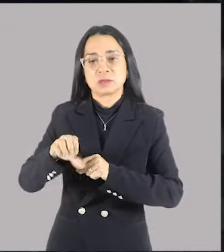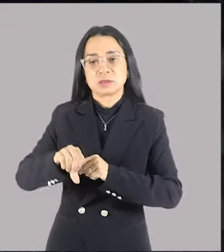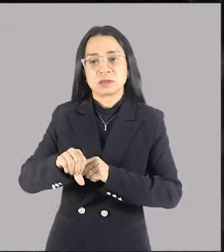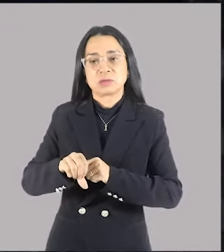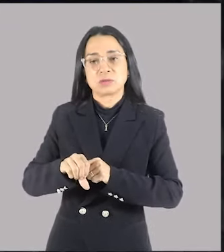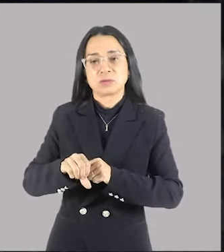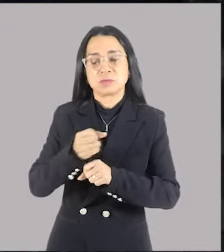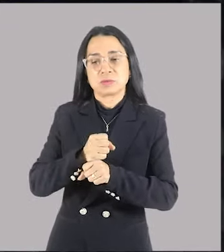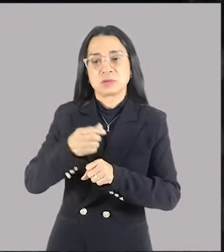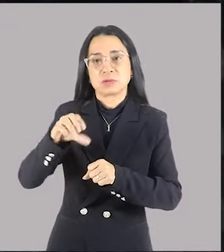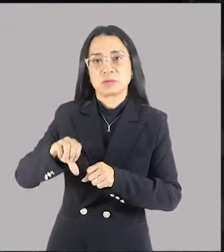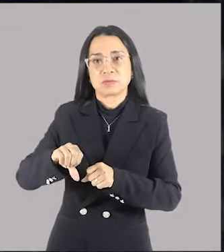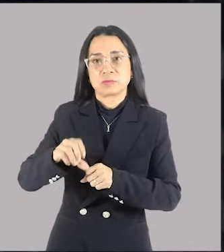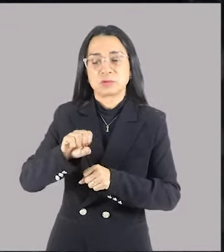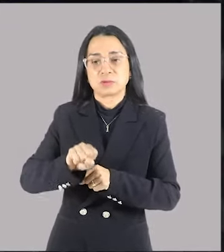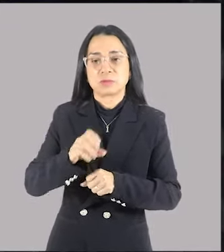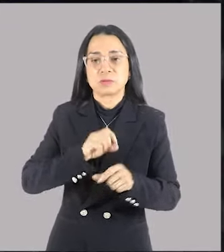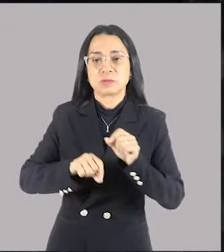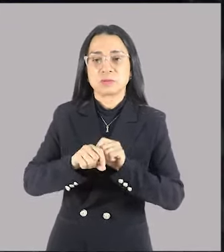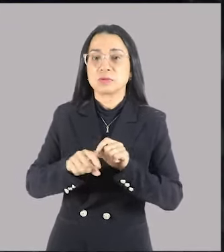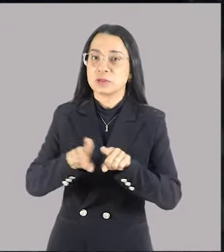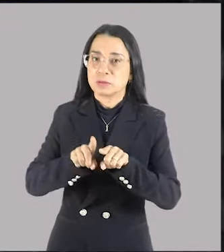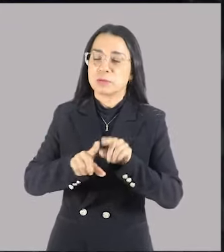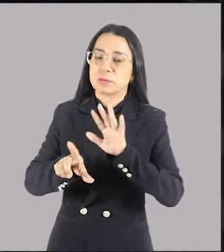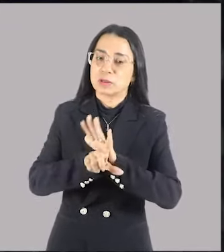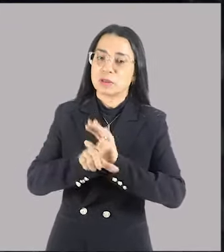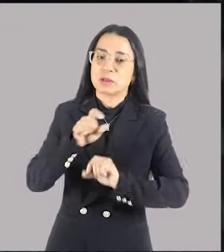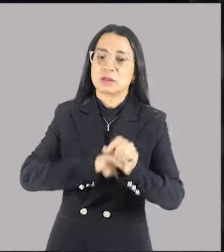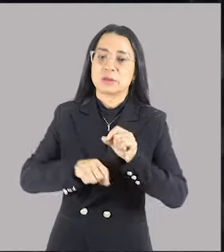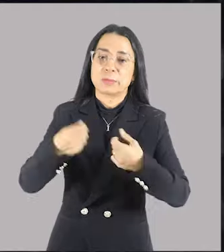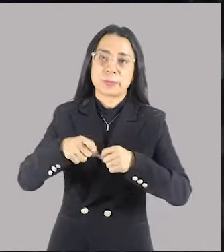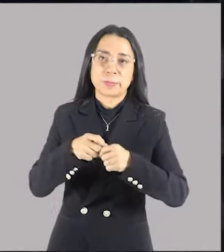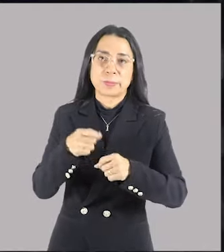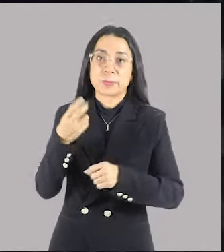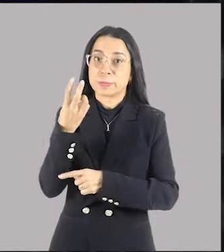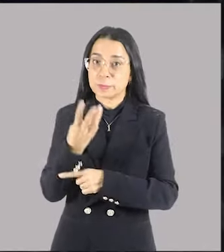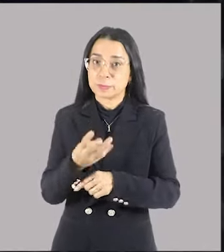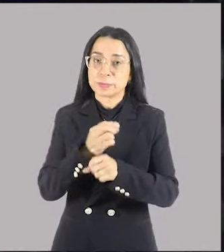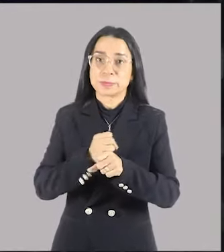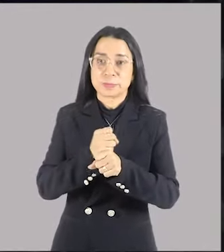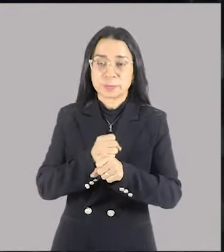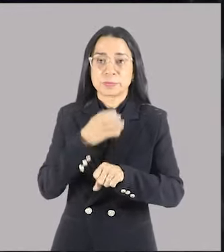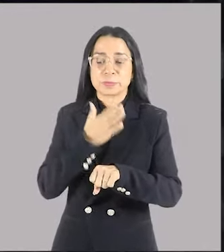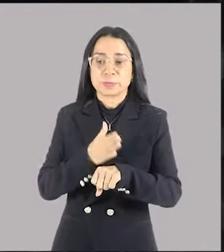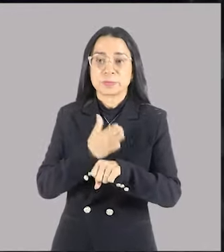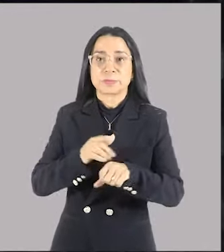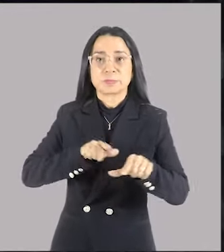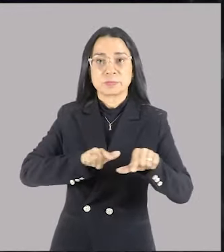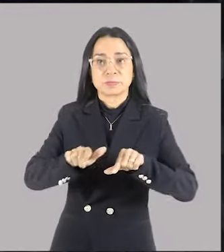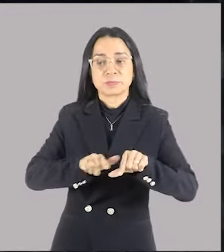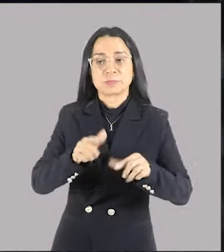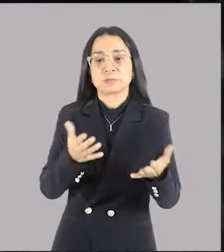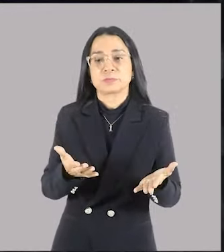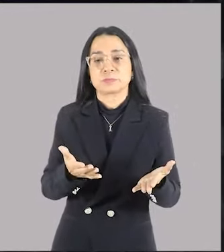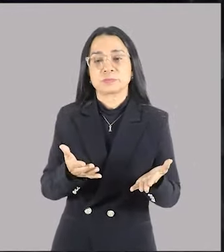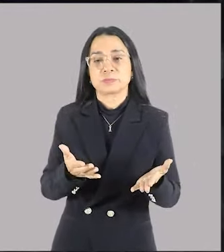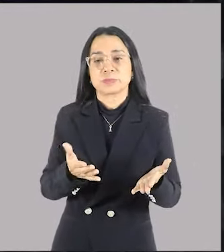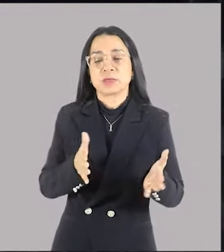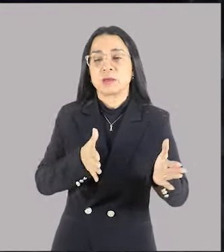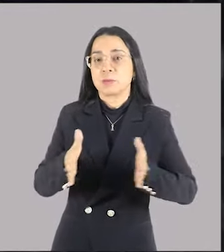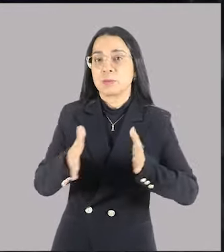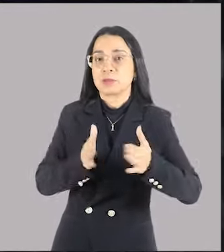e pela lei 8112 de 199 90 é necessário 3 anos de exercício ou seja 3 anos de estágio